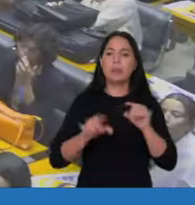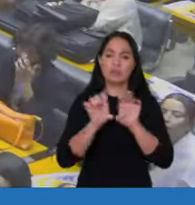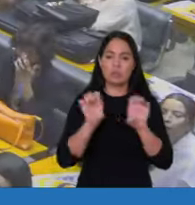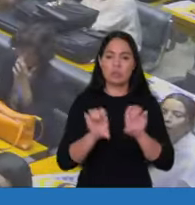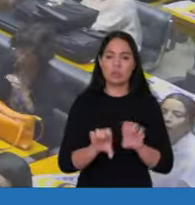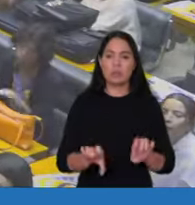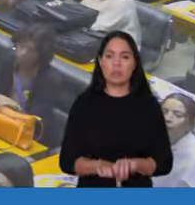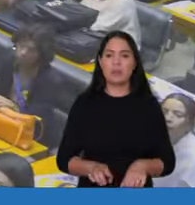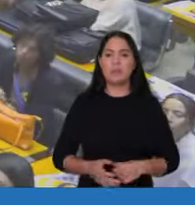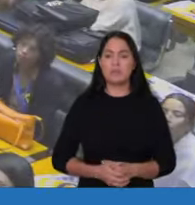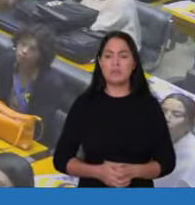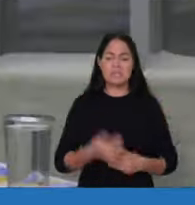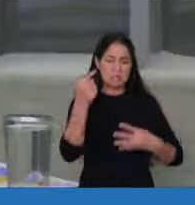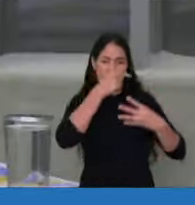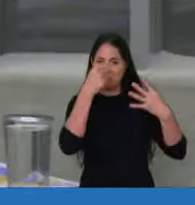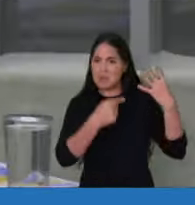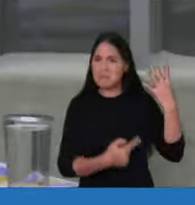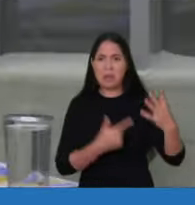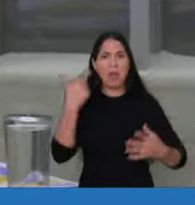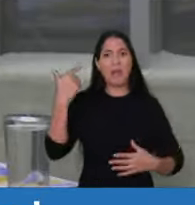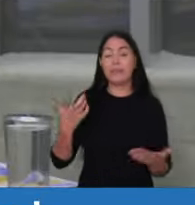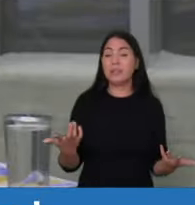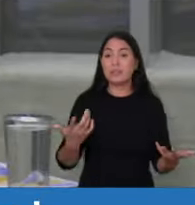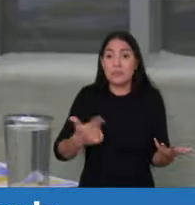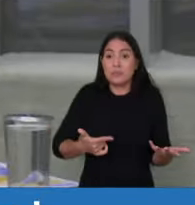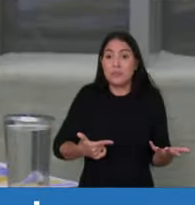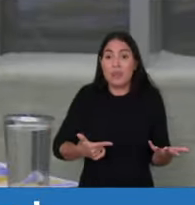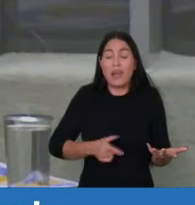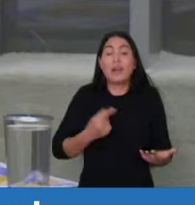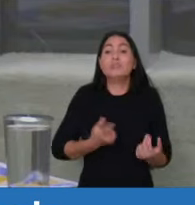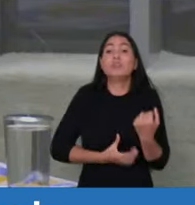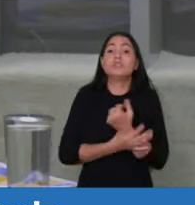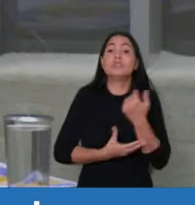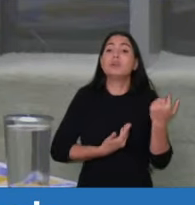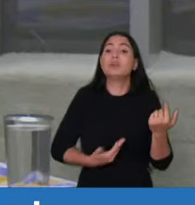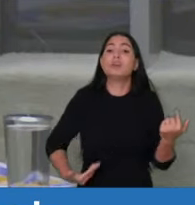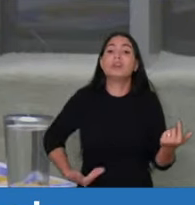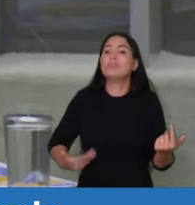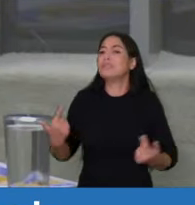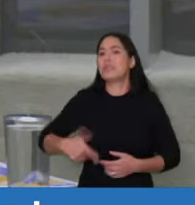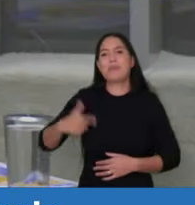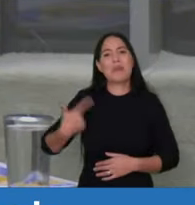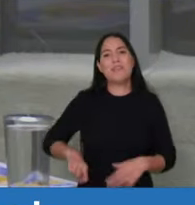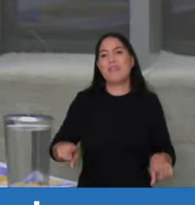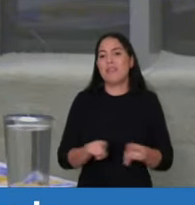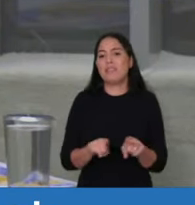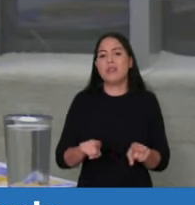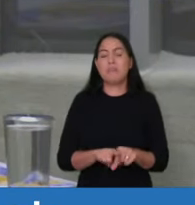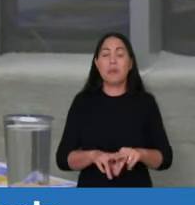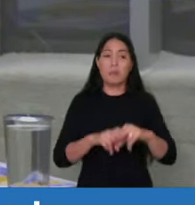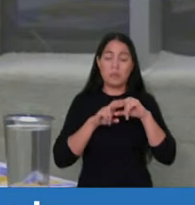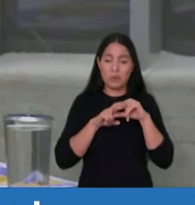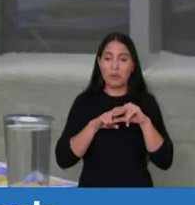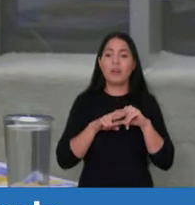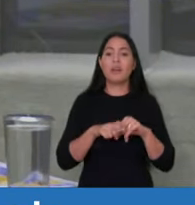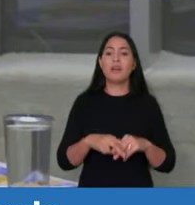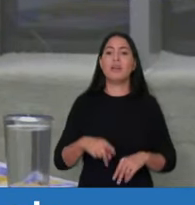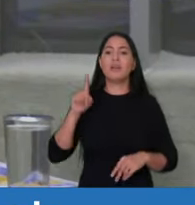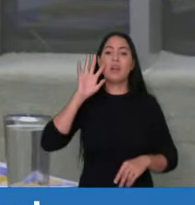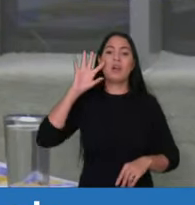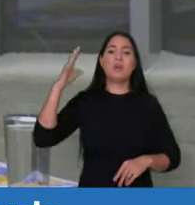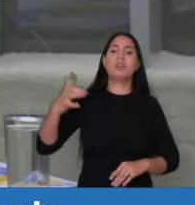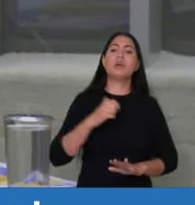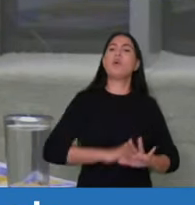Sem isso, nós não temos política de segurança pública, porque é justamente nessas ausências do Estado brasileiro com o povo brasileiro é que